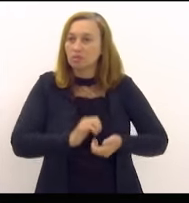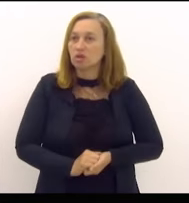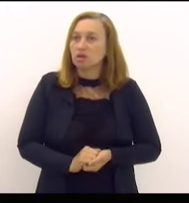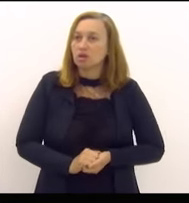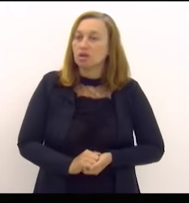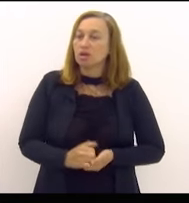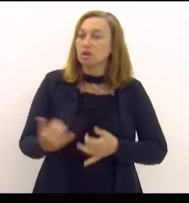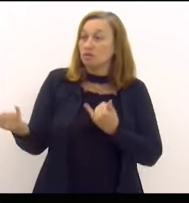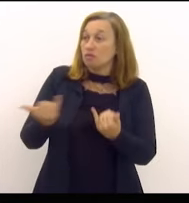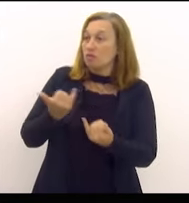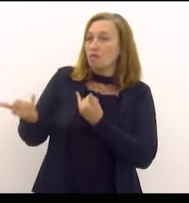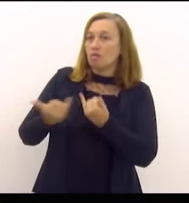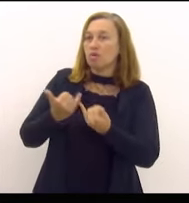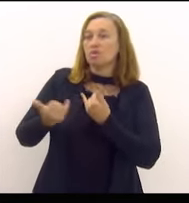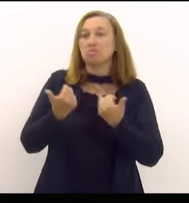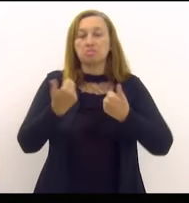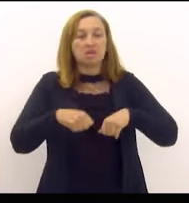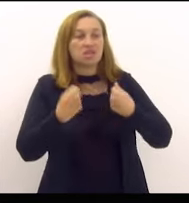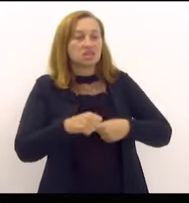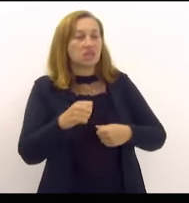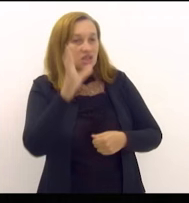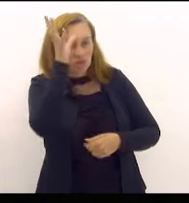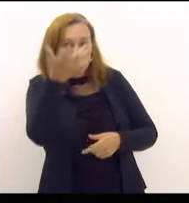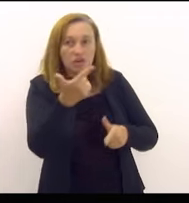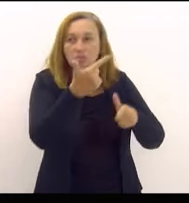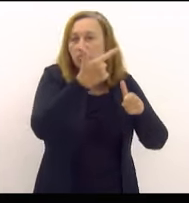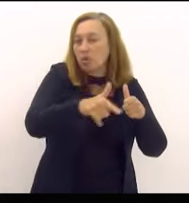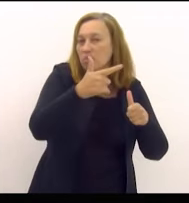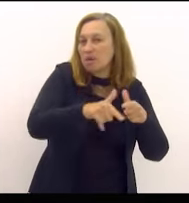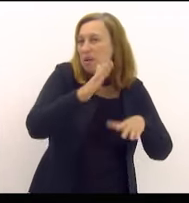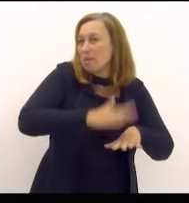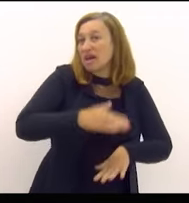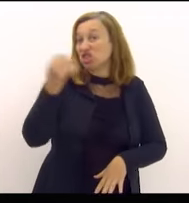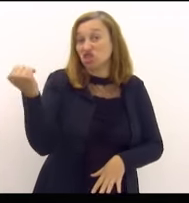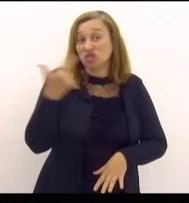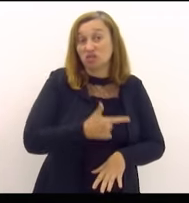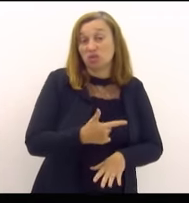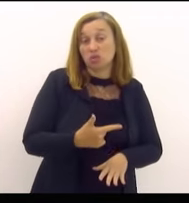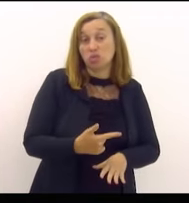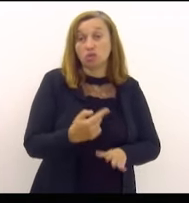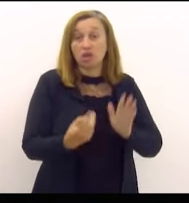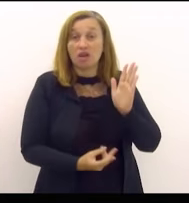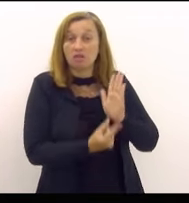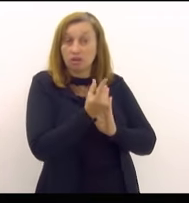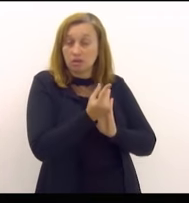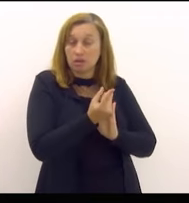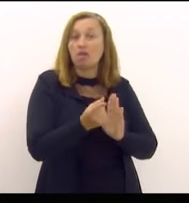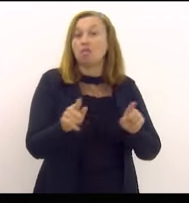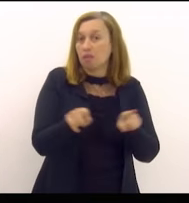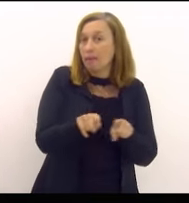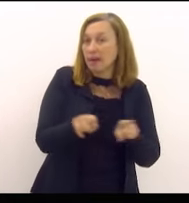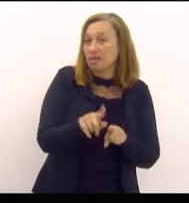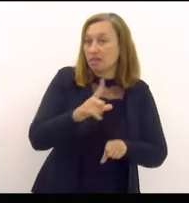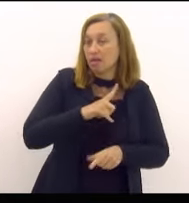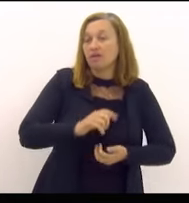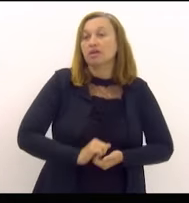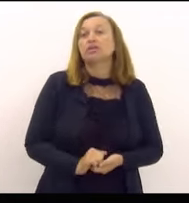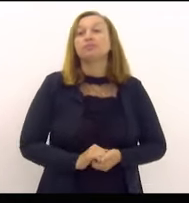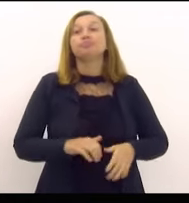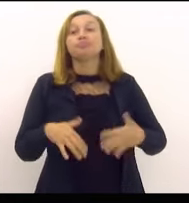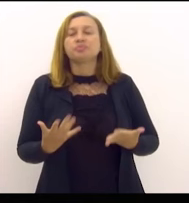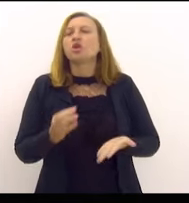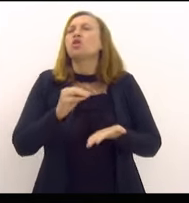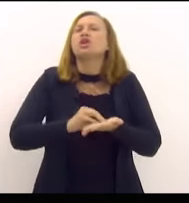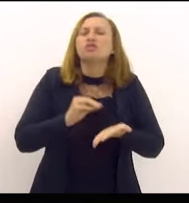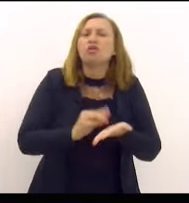sou informada de que é preciso resolver problemas mais burocráticos do que financeiros. Ouvi isso também. Então, o que falta